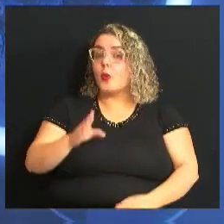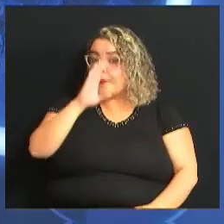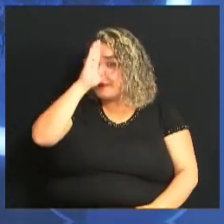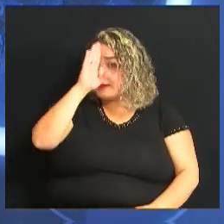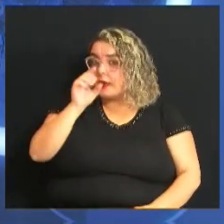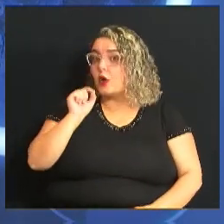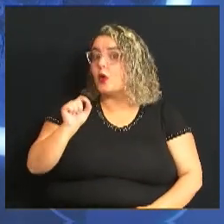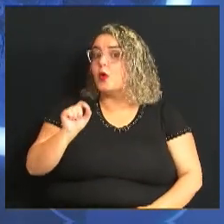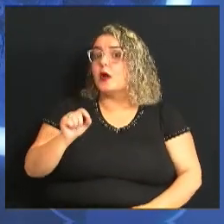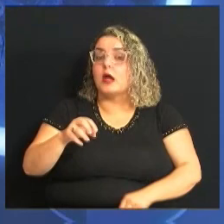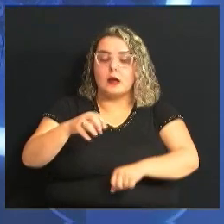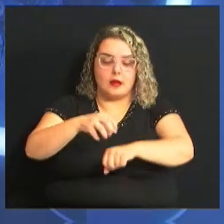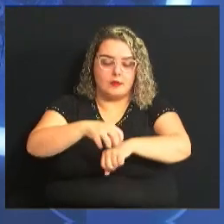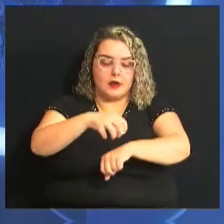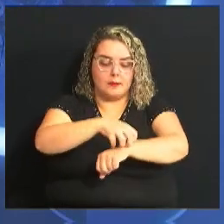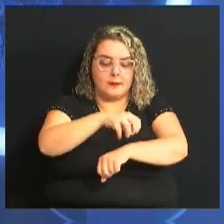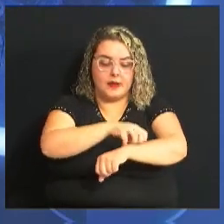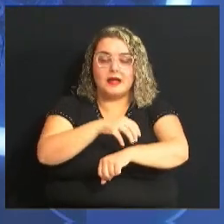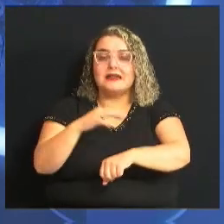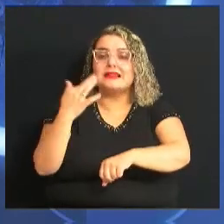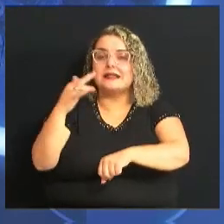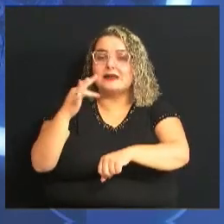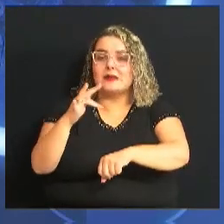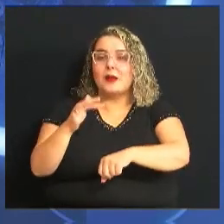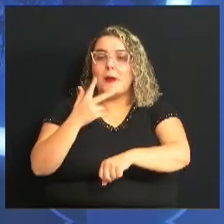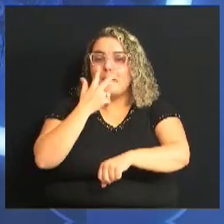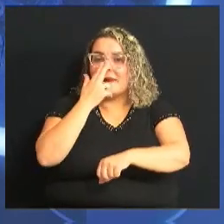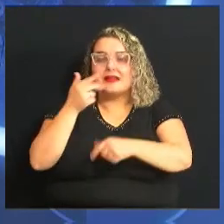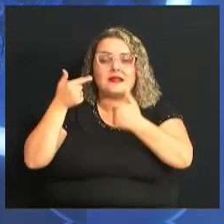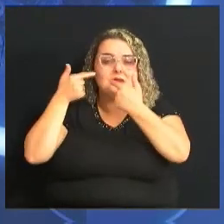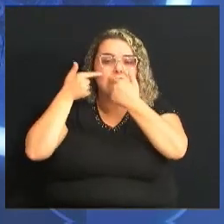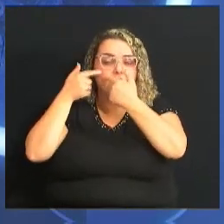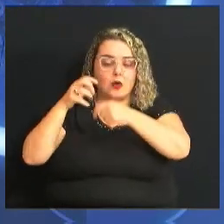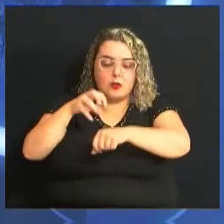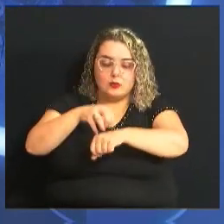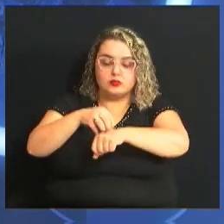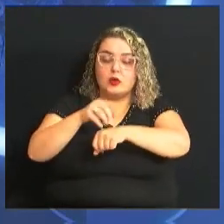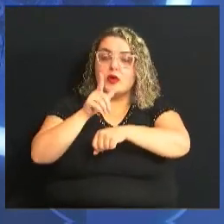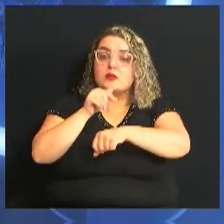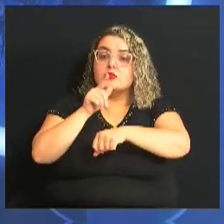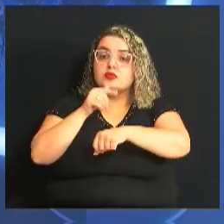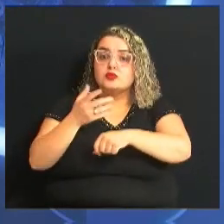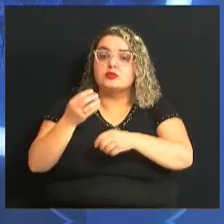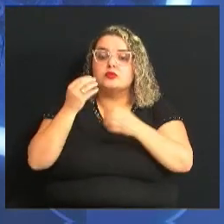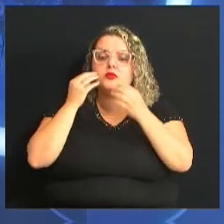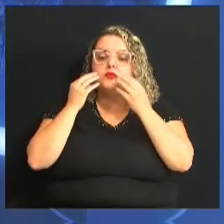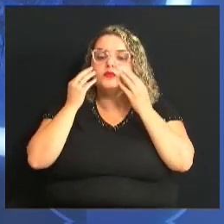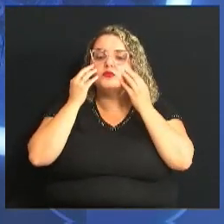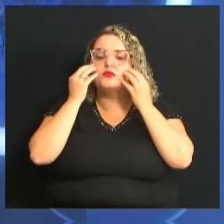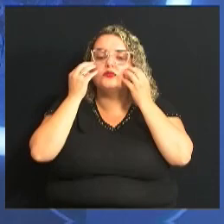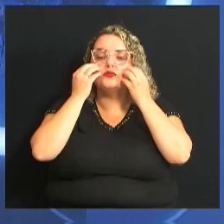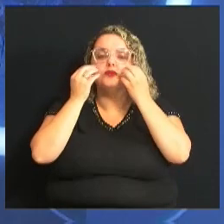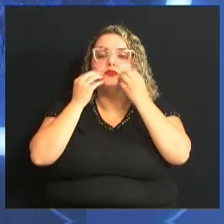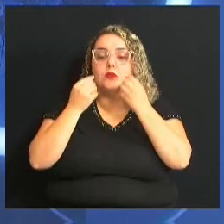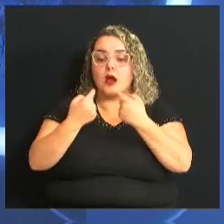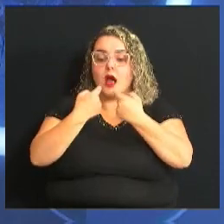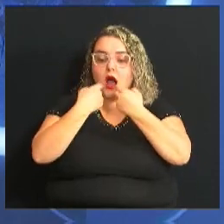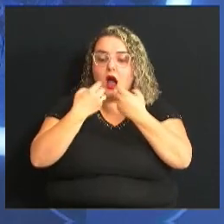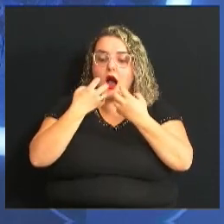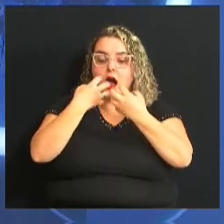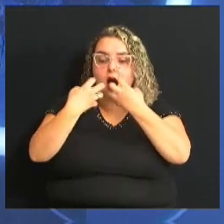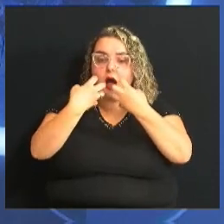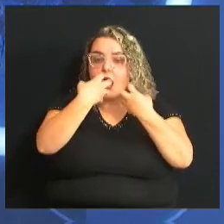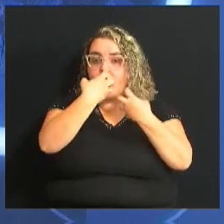são as lesões parecidas com espinhas ou bolhas que podem surgir no rosto, dentro da boca ou em